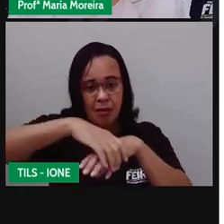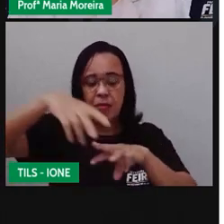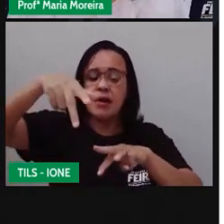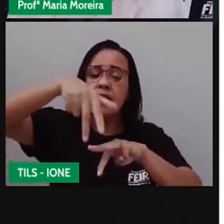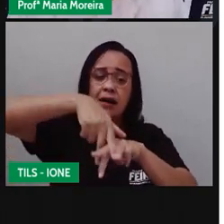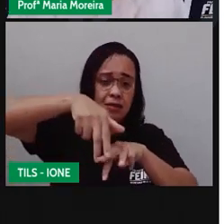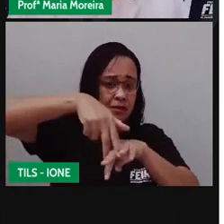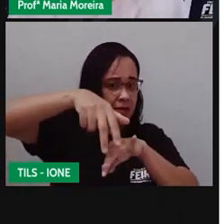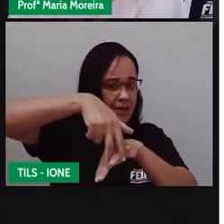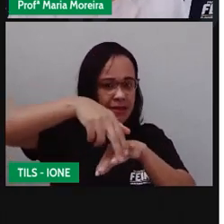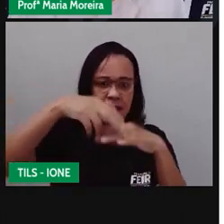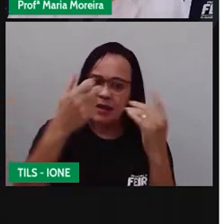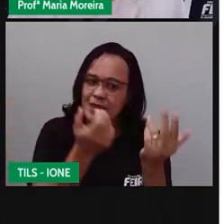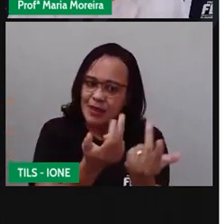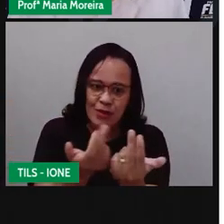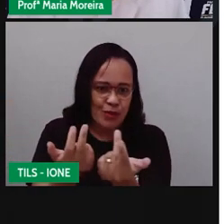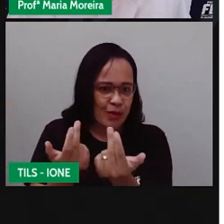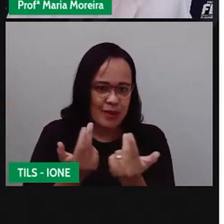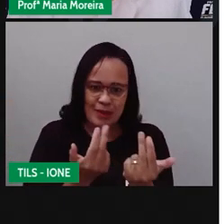calçados.